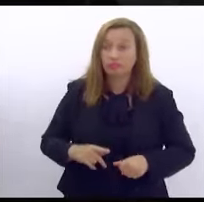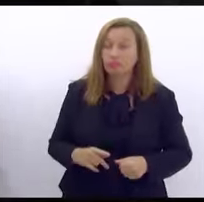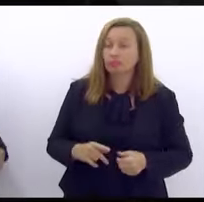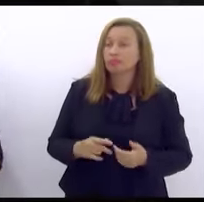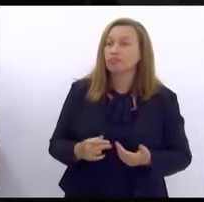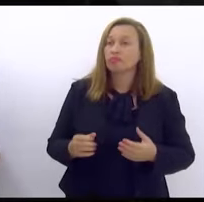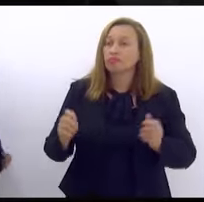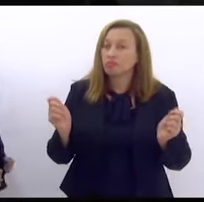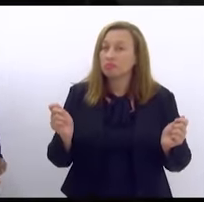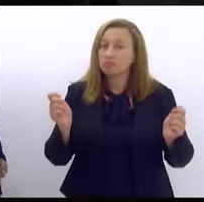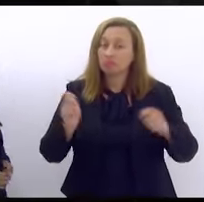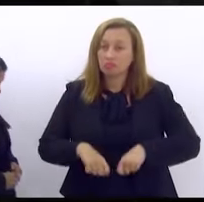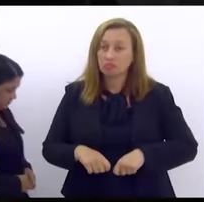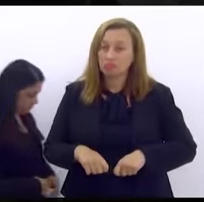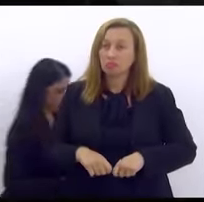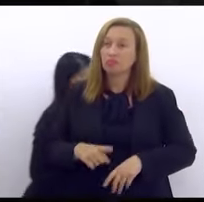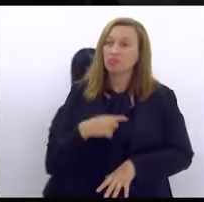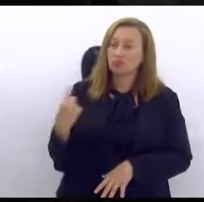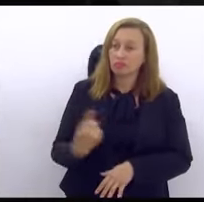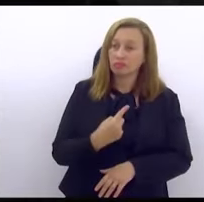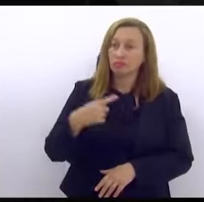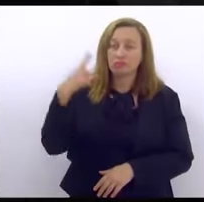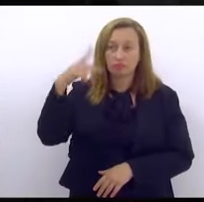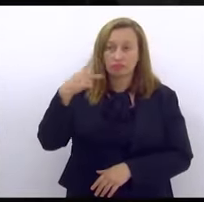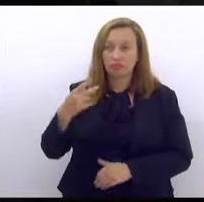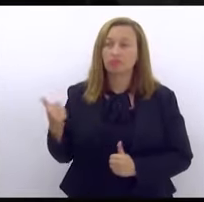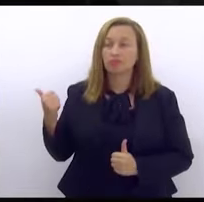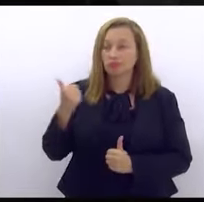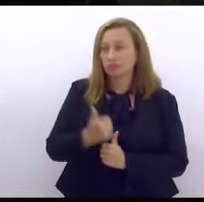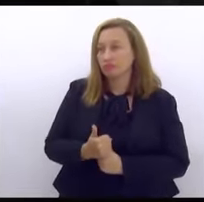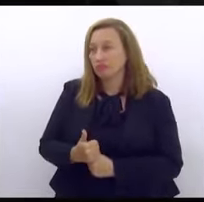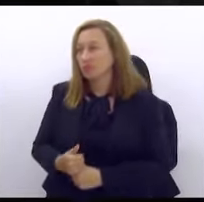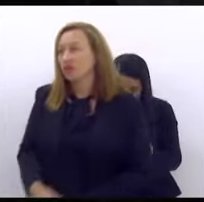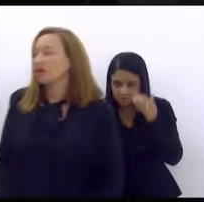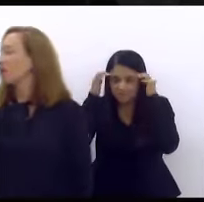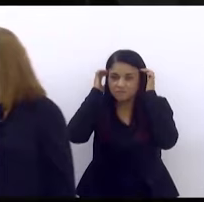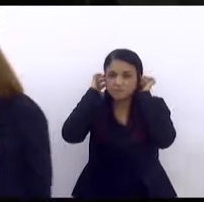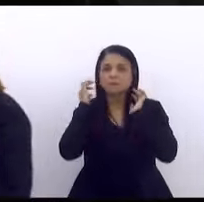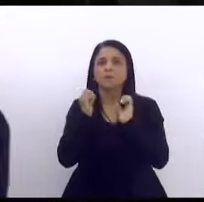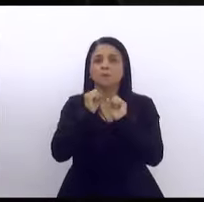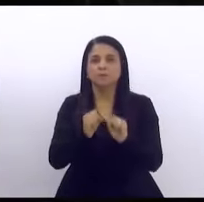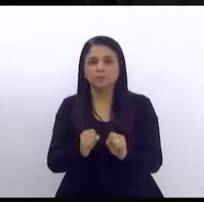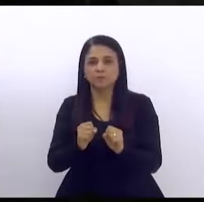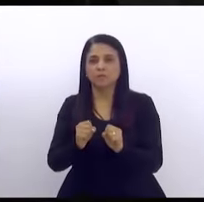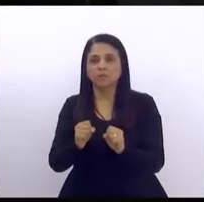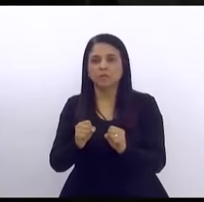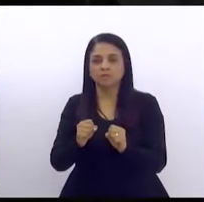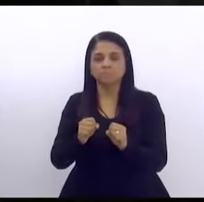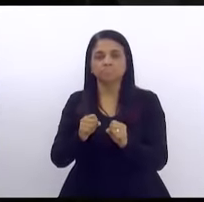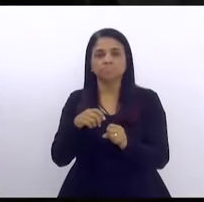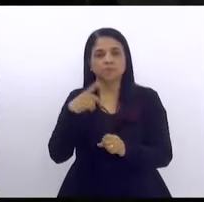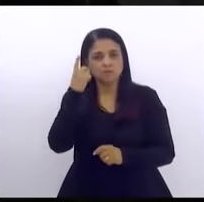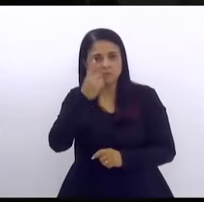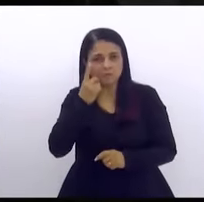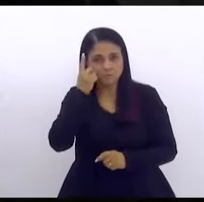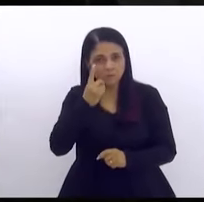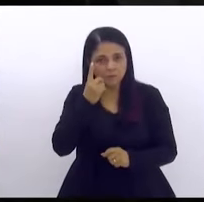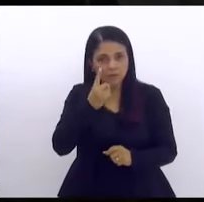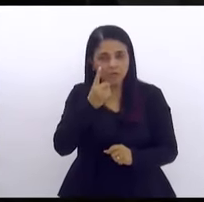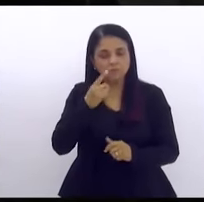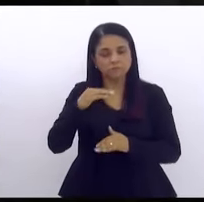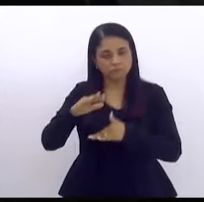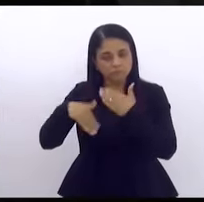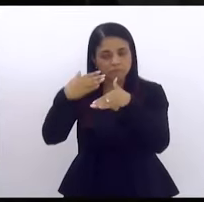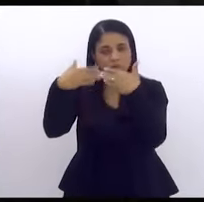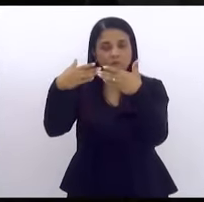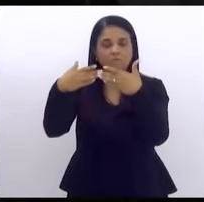trazendo possibilidades de nós, parlamentares, podermos incidir de maneira concreta no